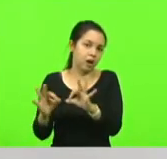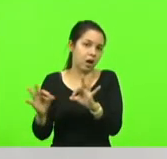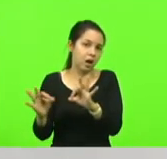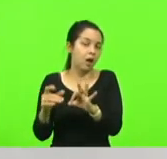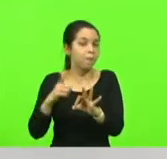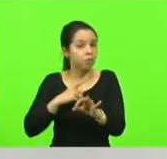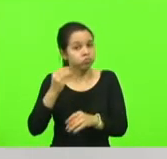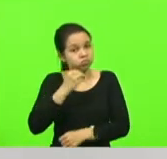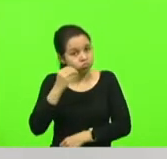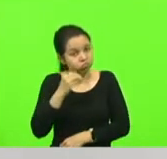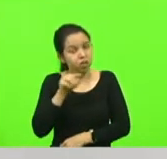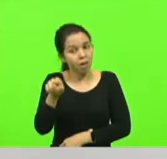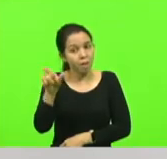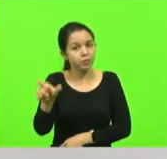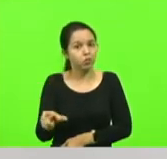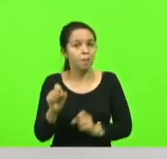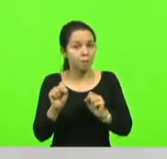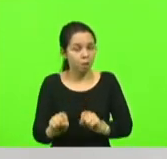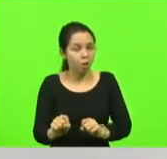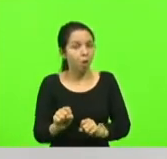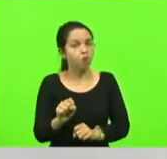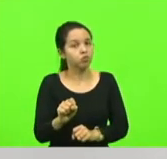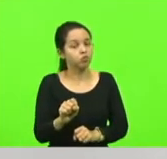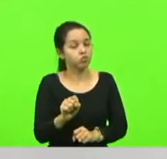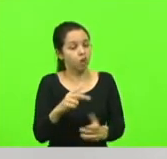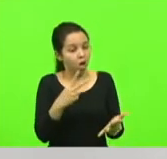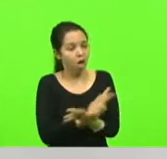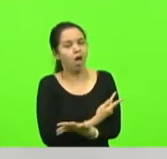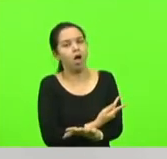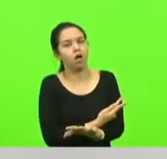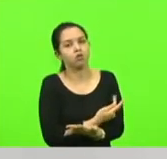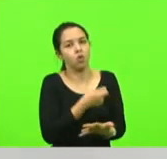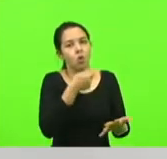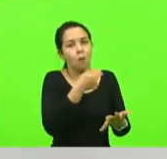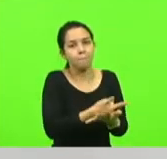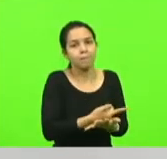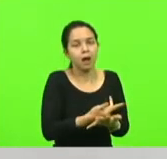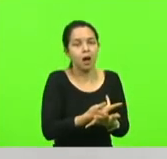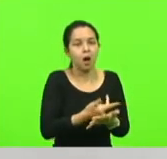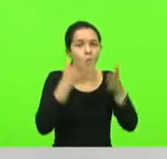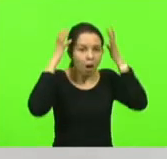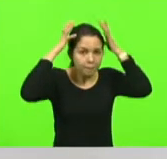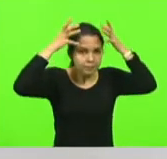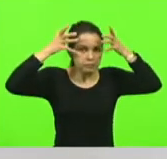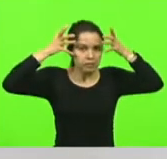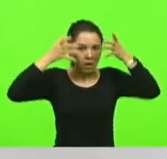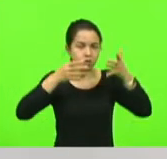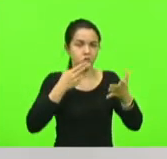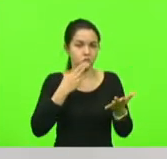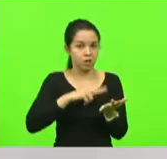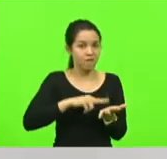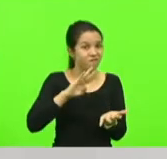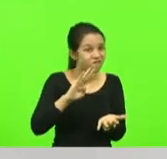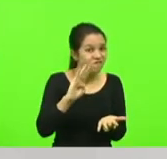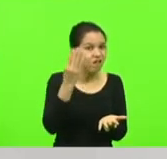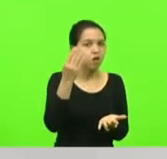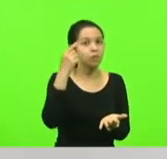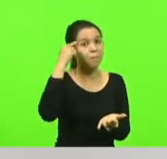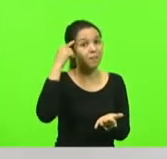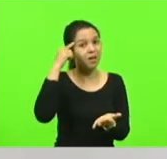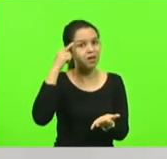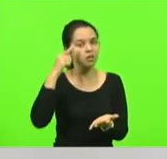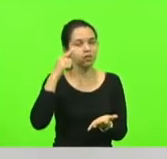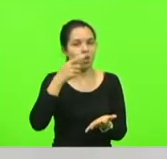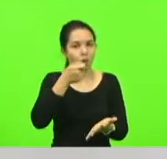pode ser induzido a erro ao comprar um capacete com selo falso, acreditando estar adquirindo um produto que foi